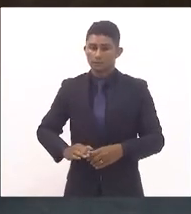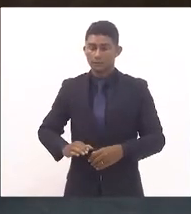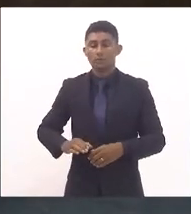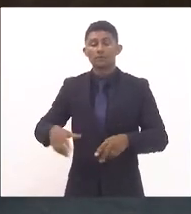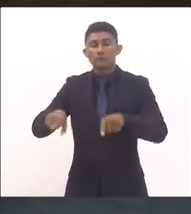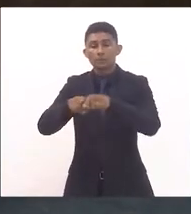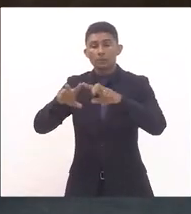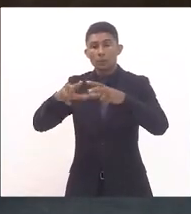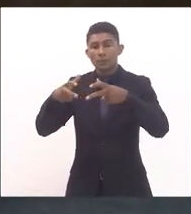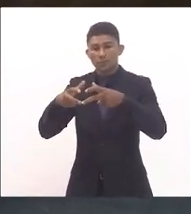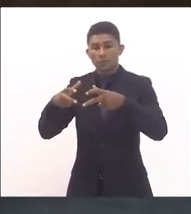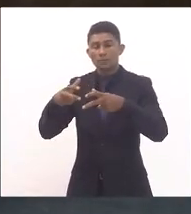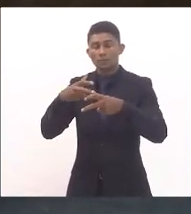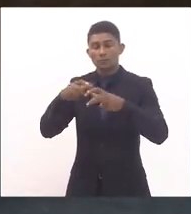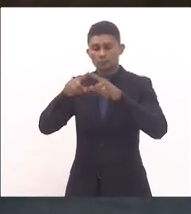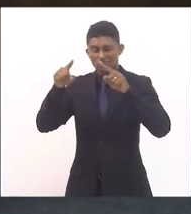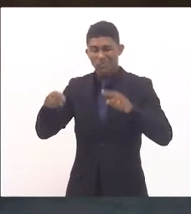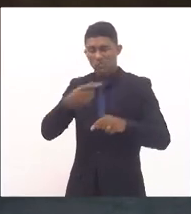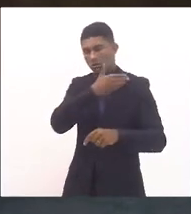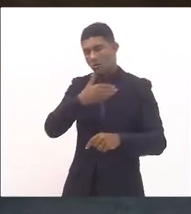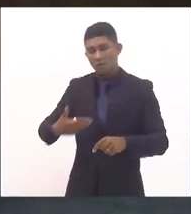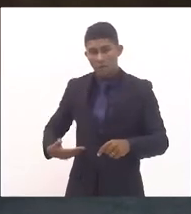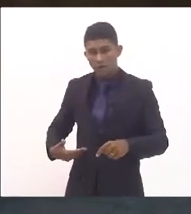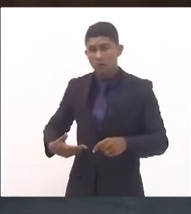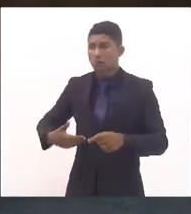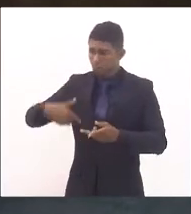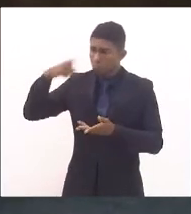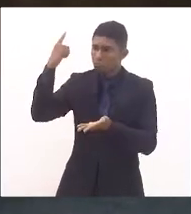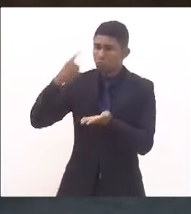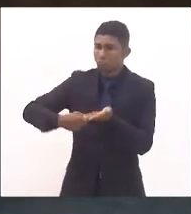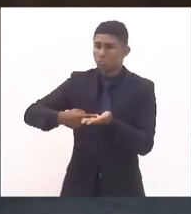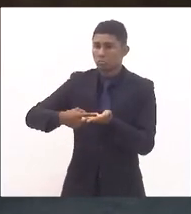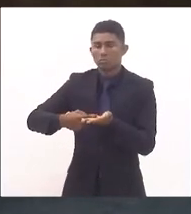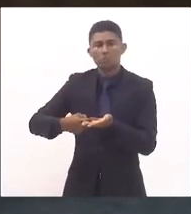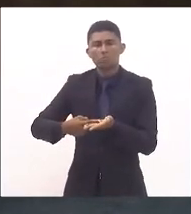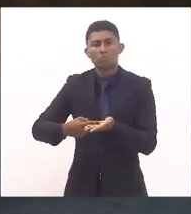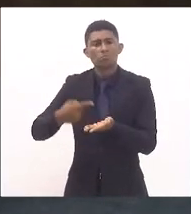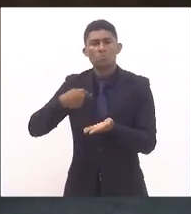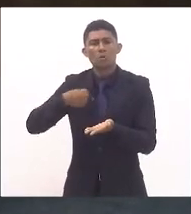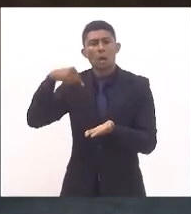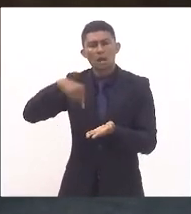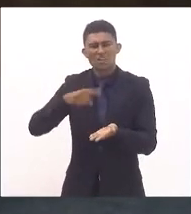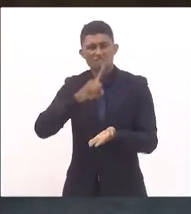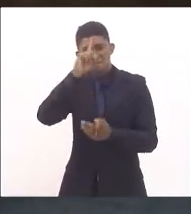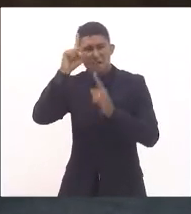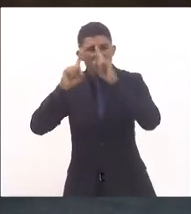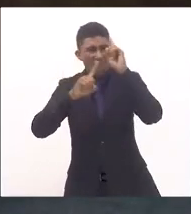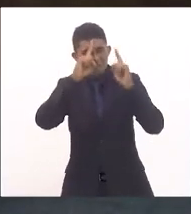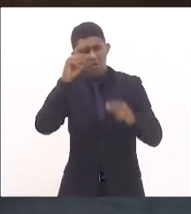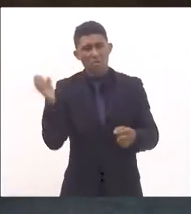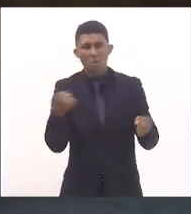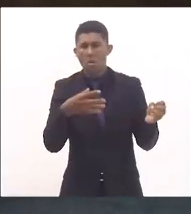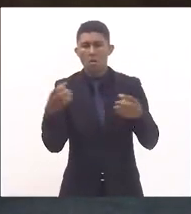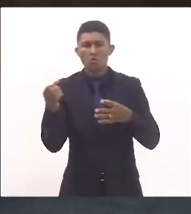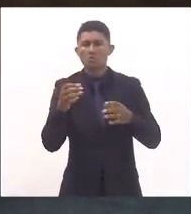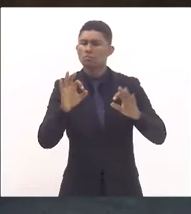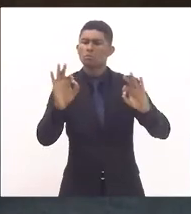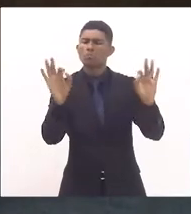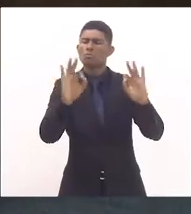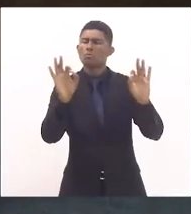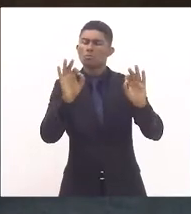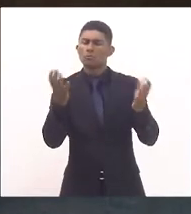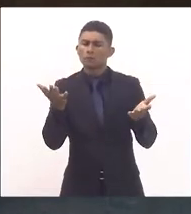Servidores. Eu aqui não estou inovando nada. A Comissão